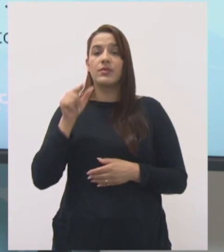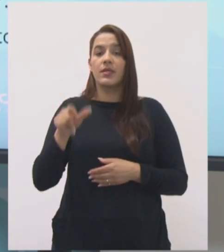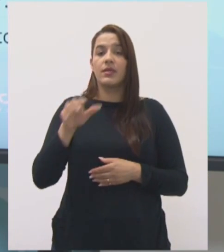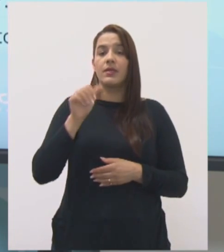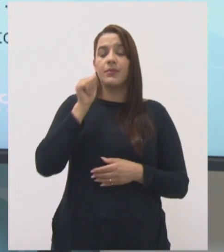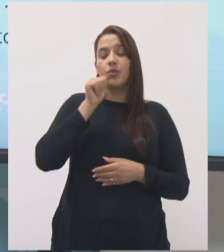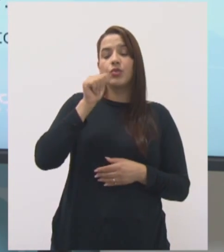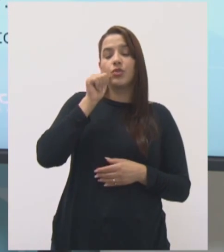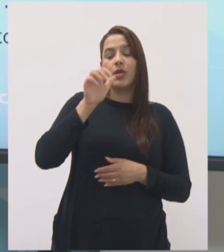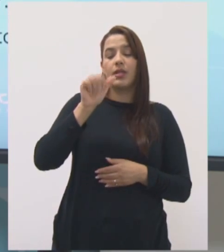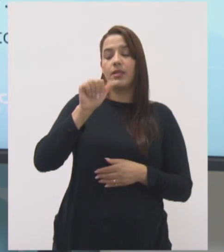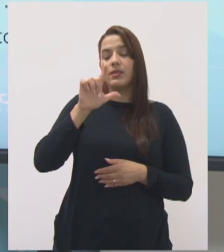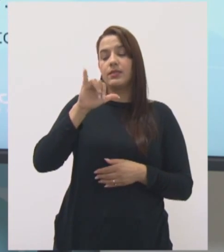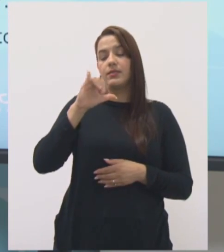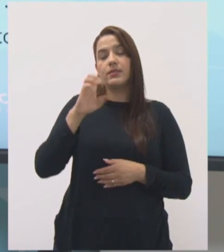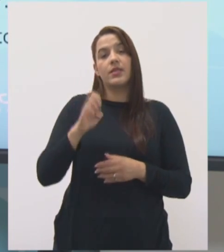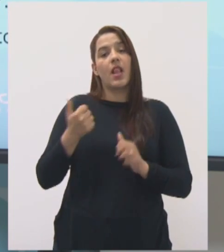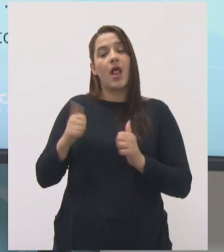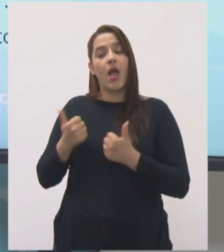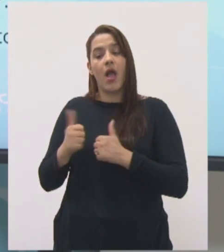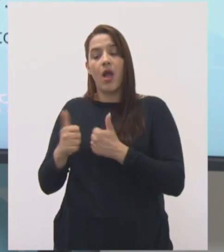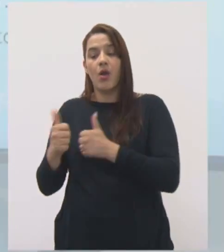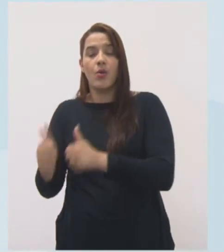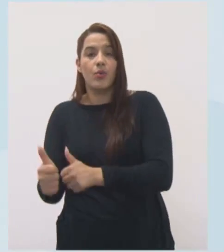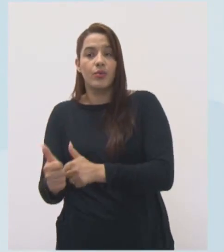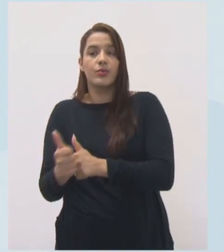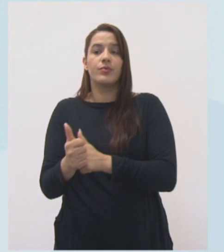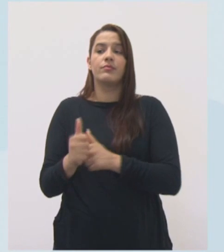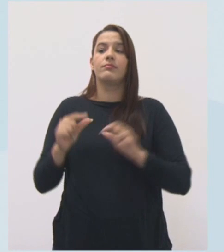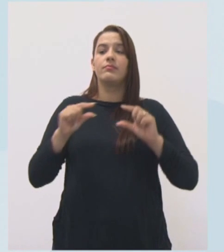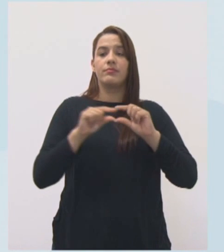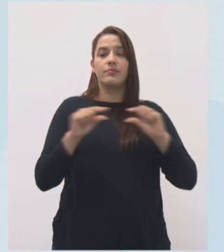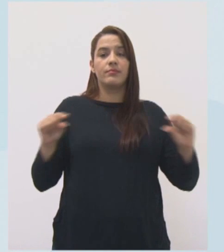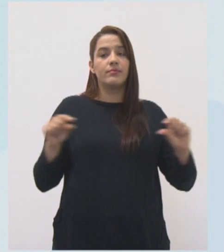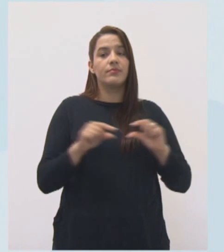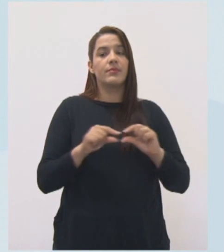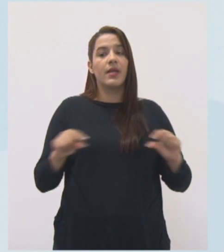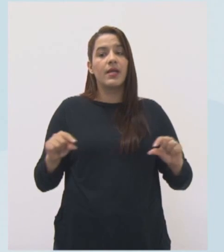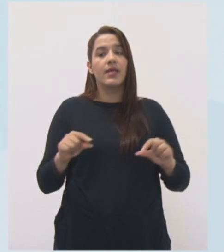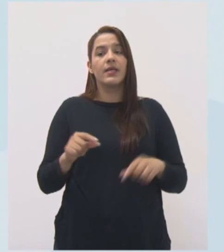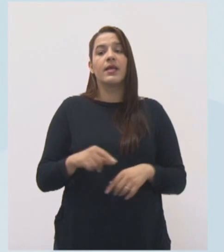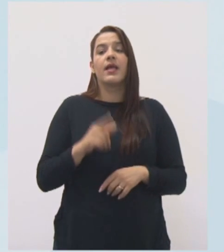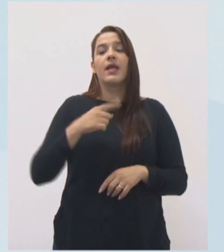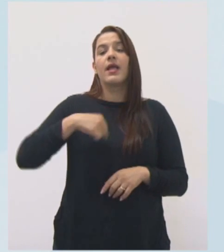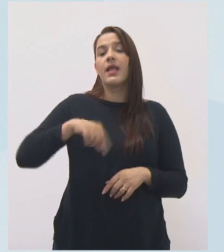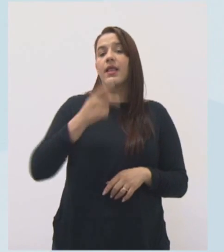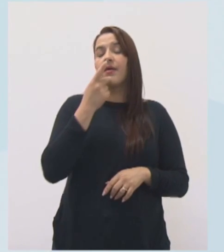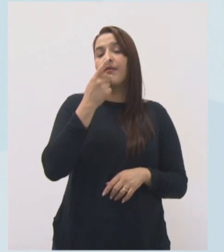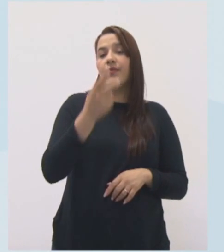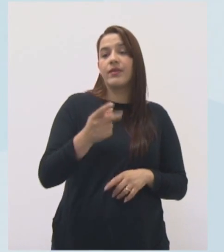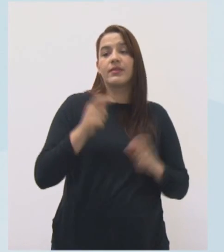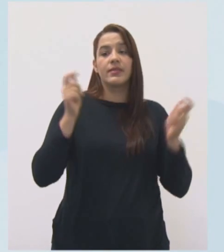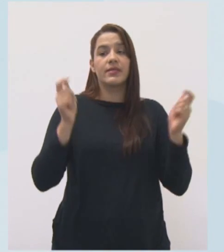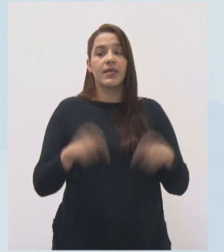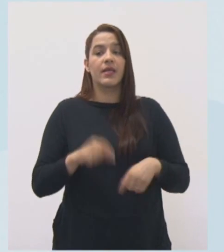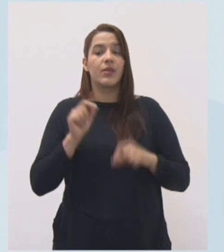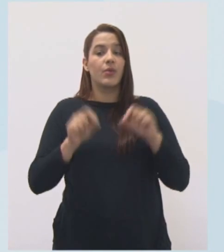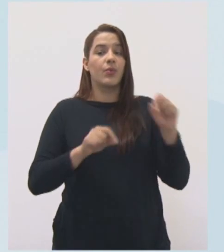atrás do coelho, que estava lá na linha 12 e 13. A expressão destacada indica que Alice